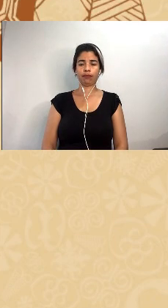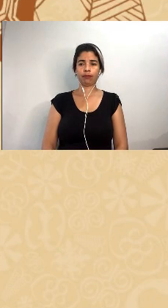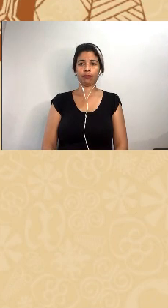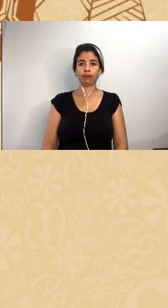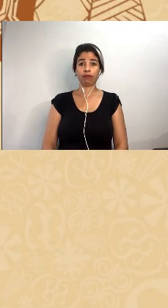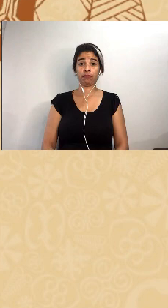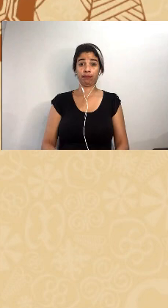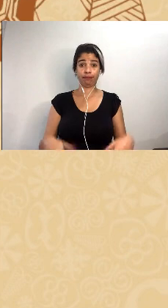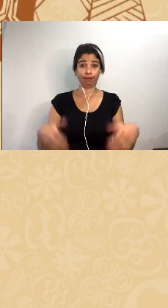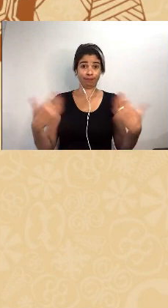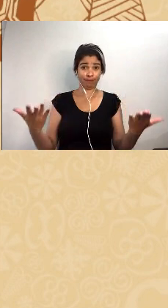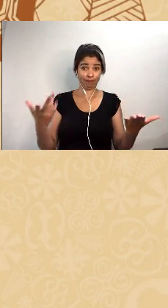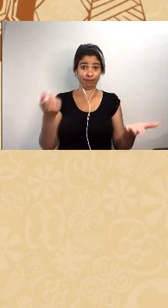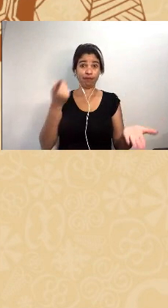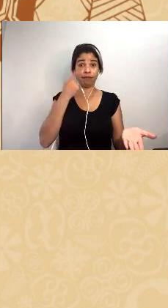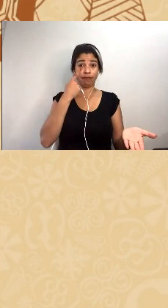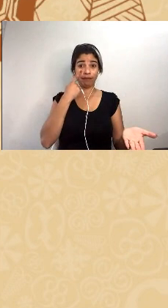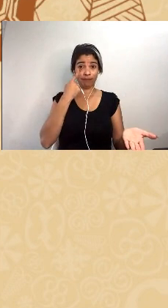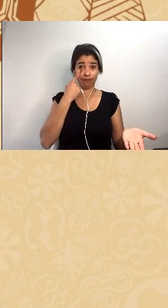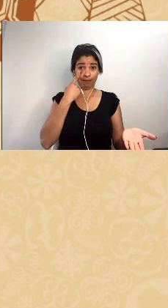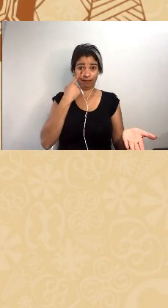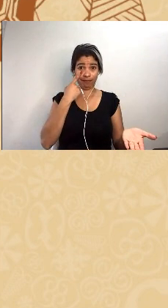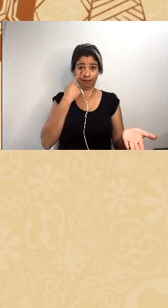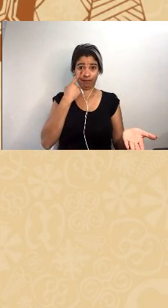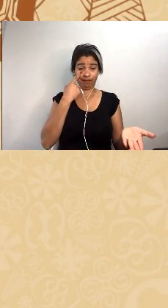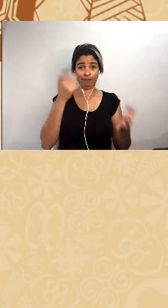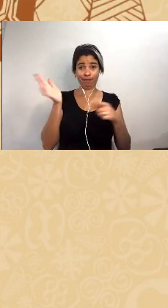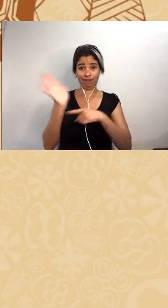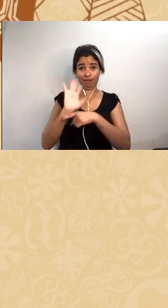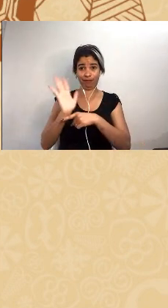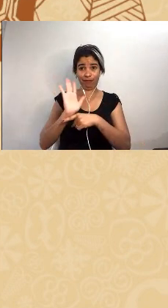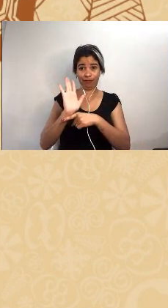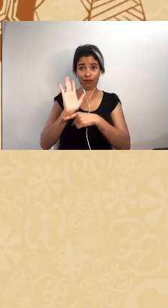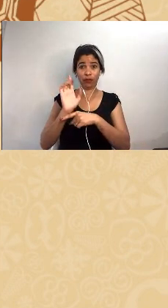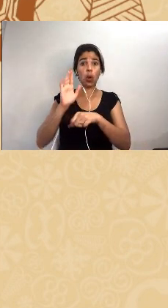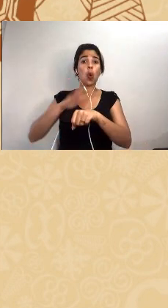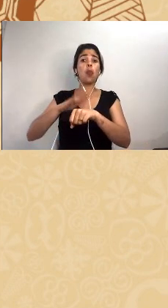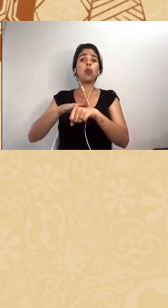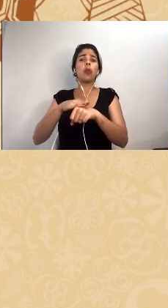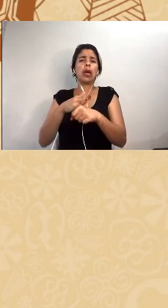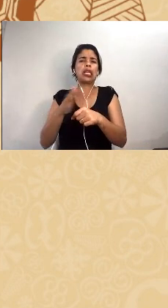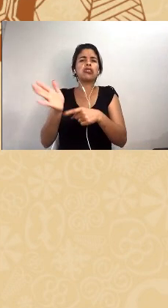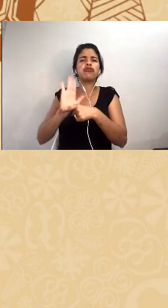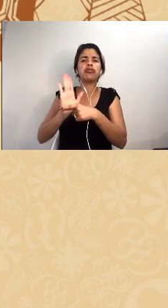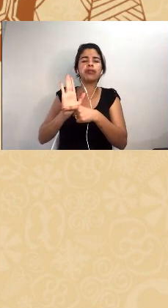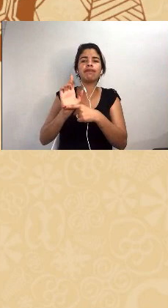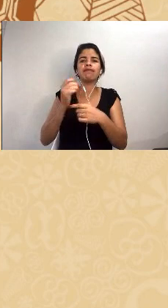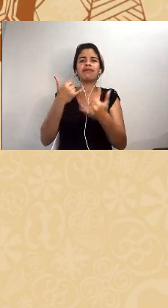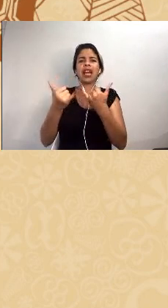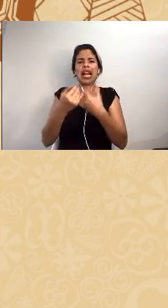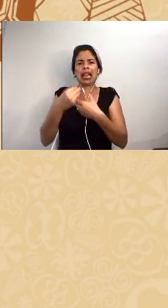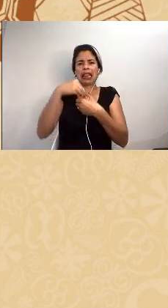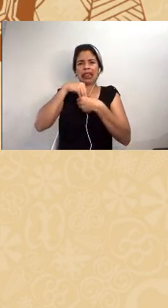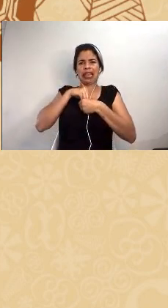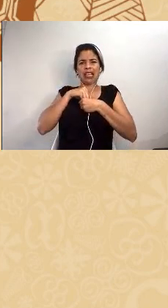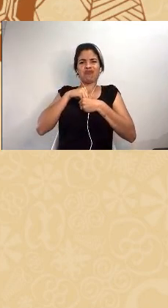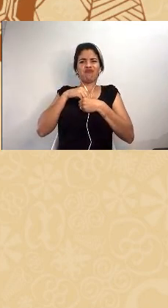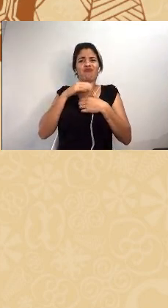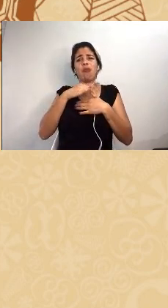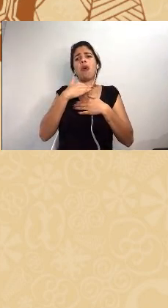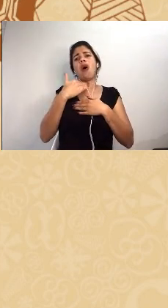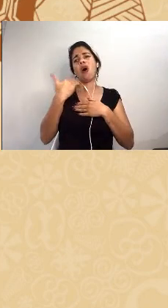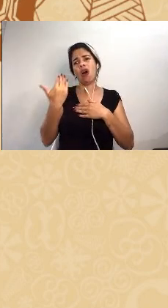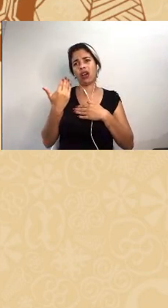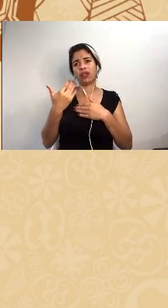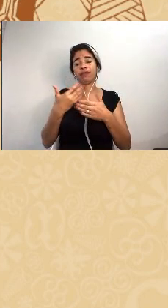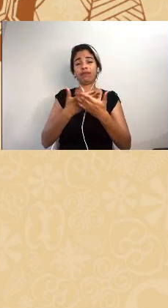Bem, então ele morre, né? Nesse momento ele morre, nesse momento todos nós morremos. Então estamos